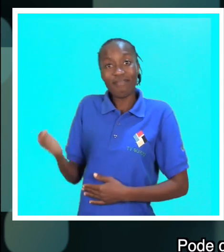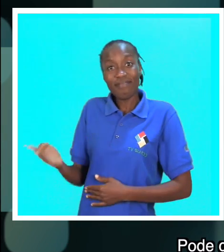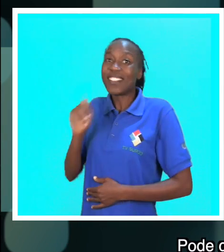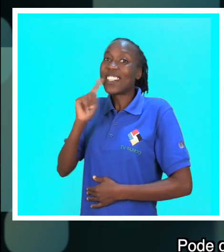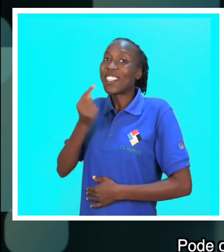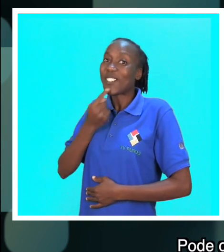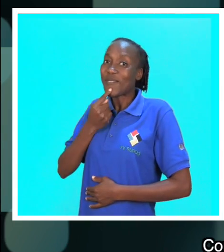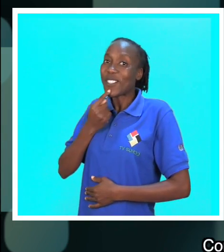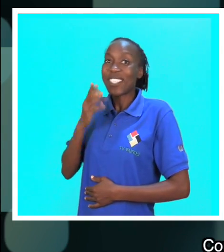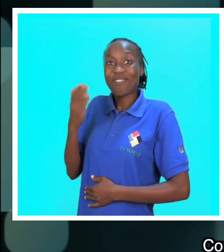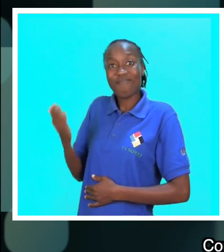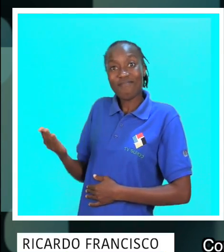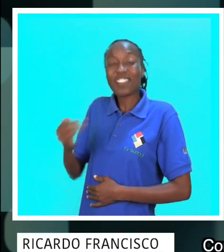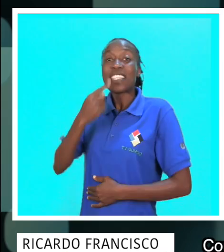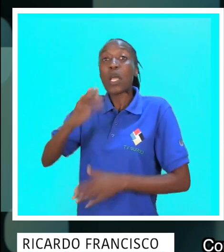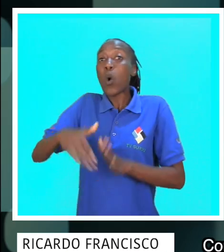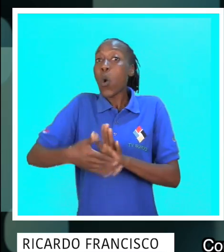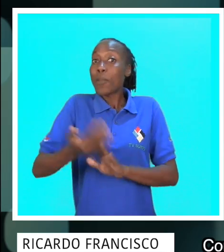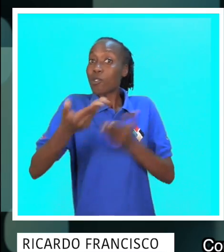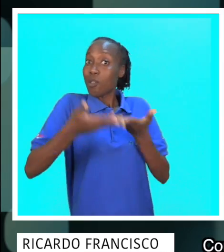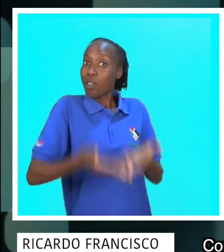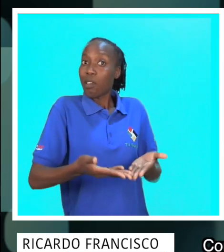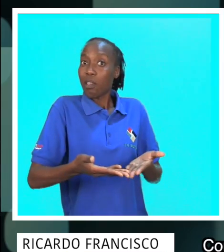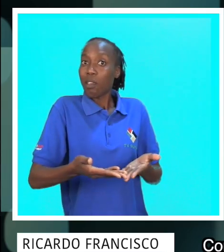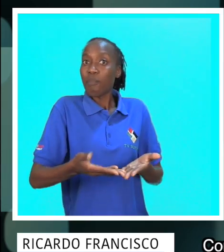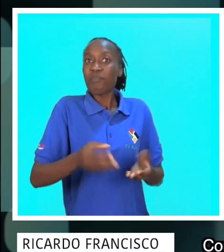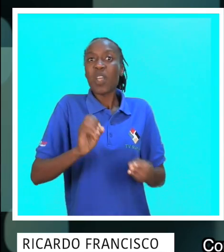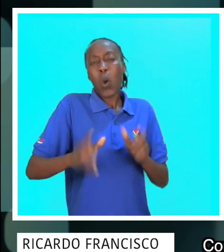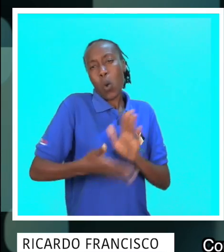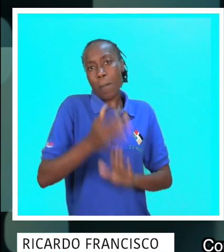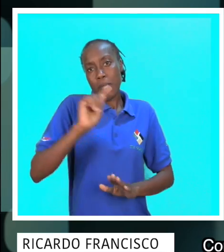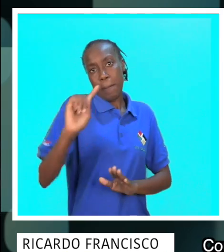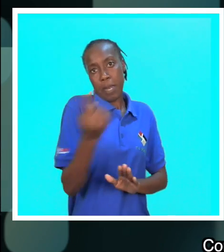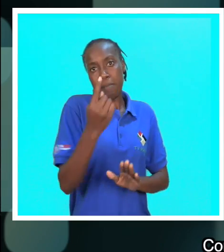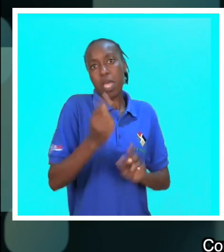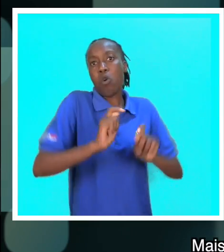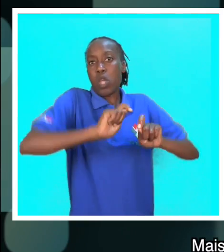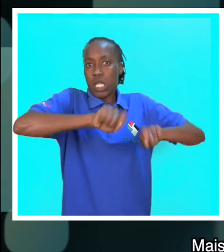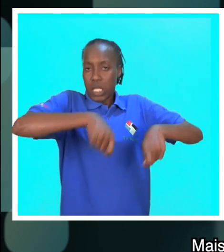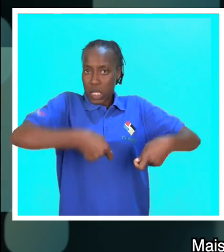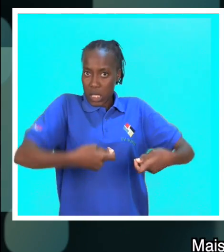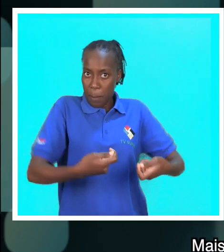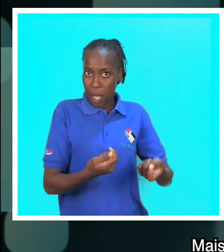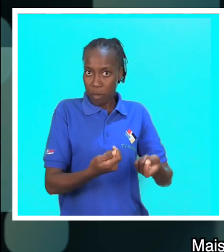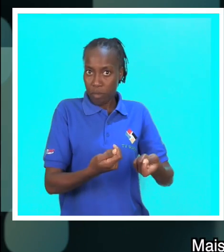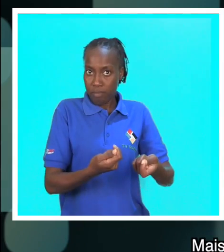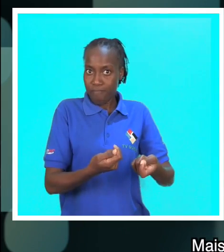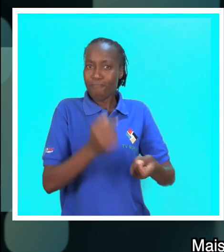sapateiro? É que comecei por fazer sapatos.